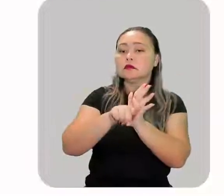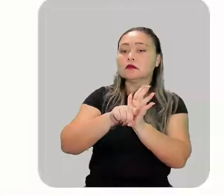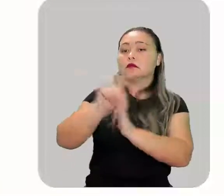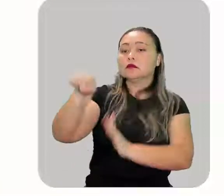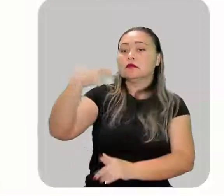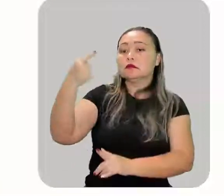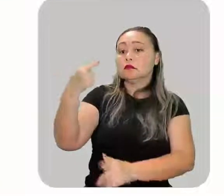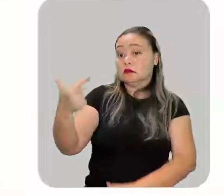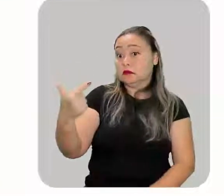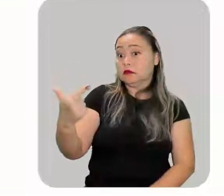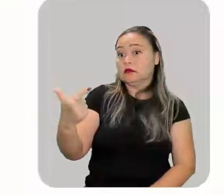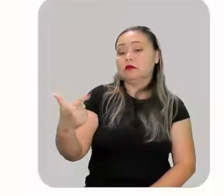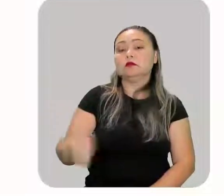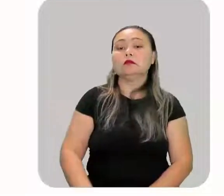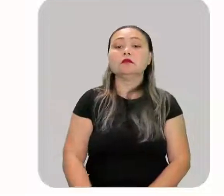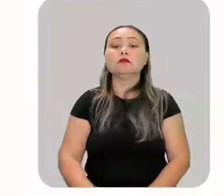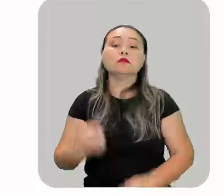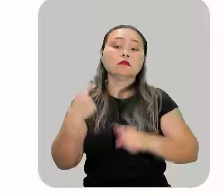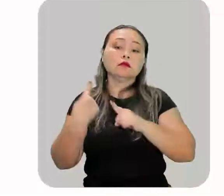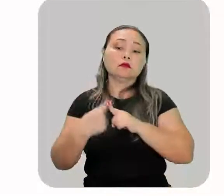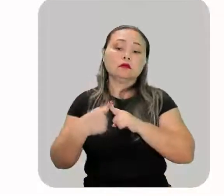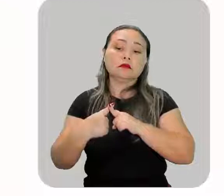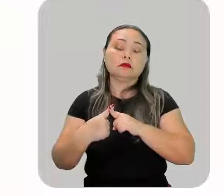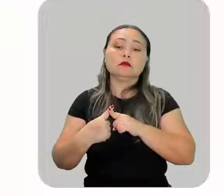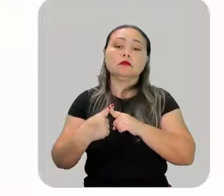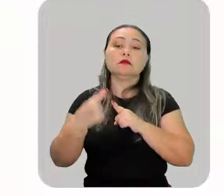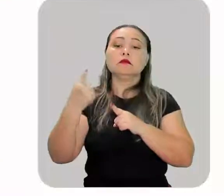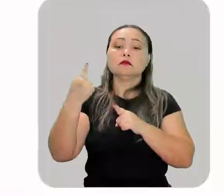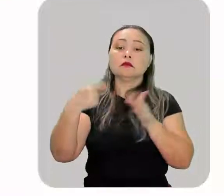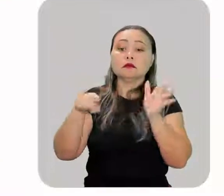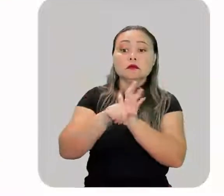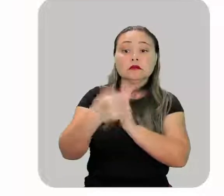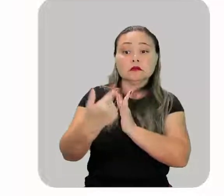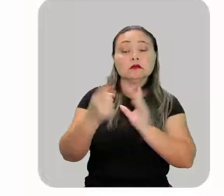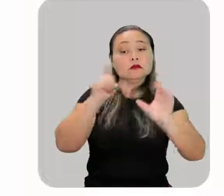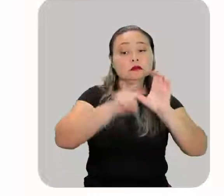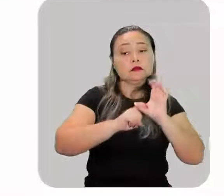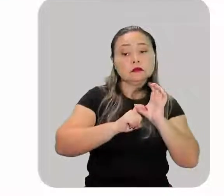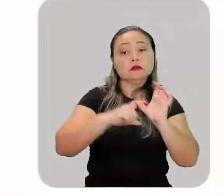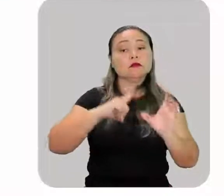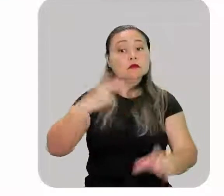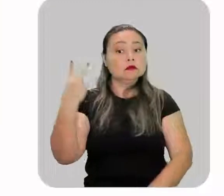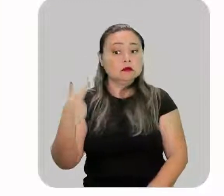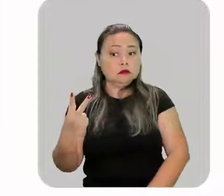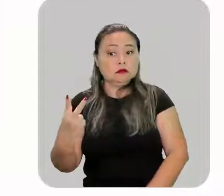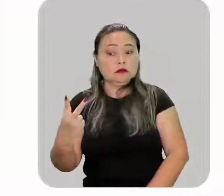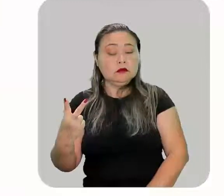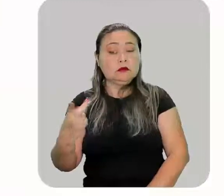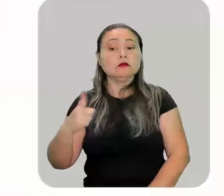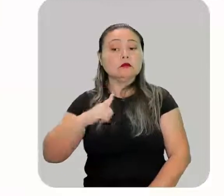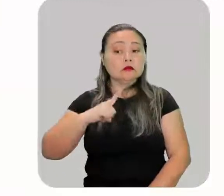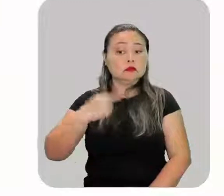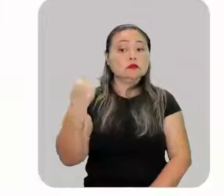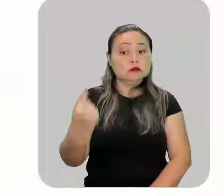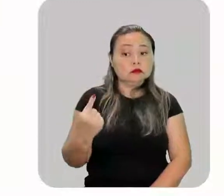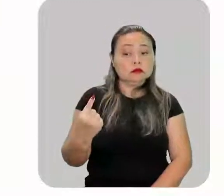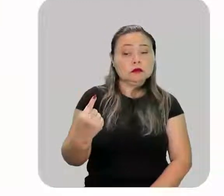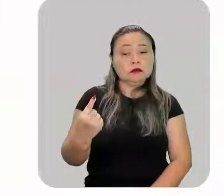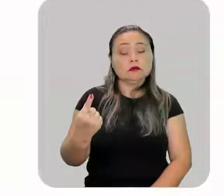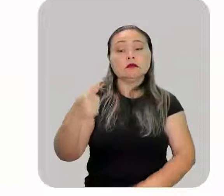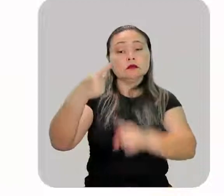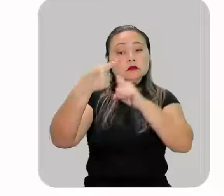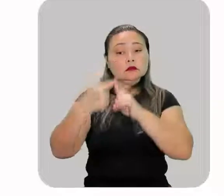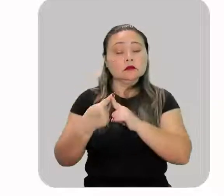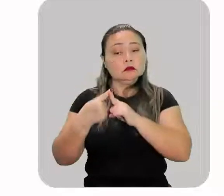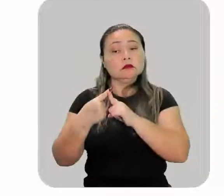1 e 2. Por quê? Menos 1, eu devo 1 e tenho 2. Vai ficar com 1. E